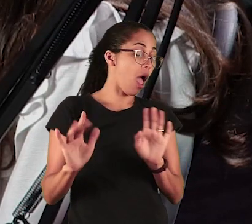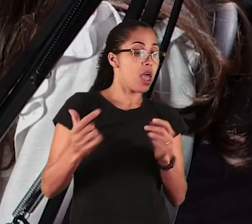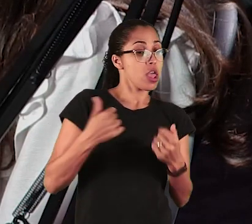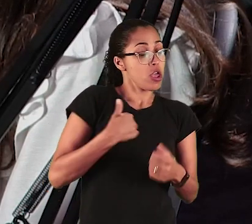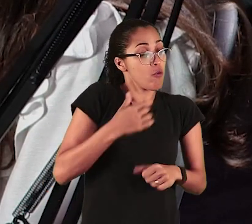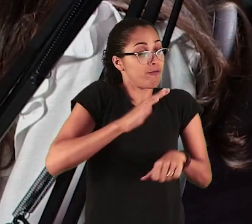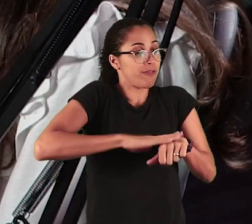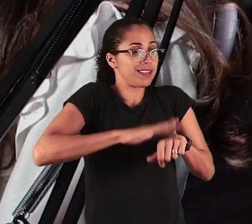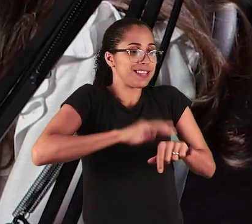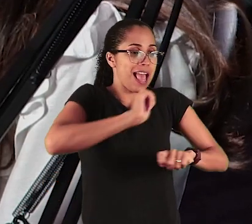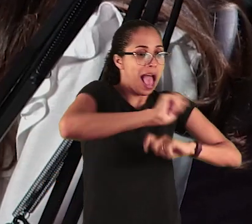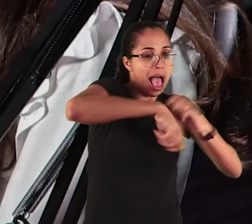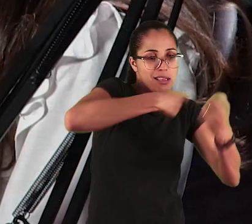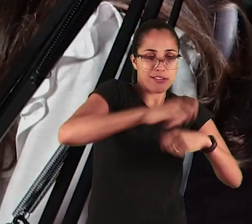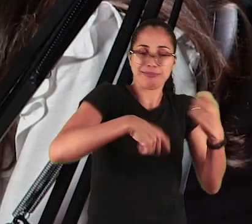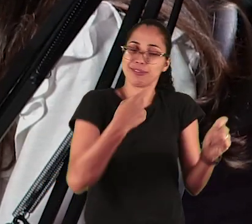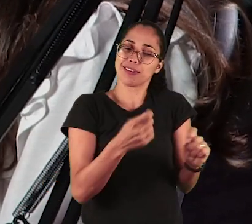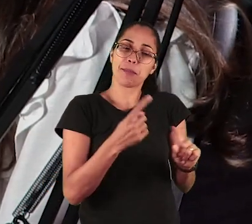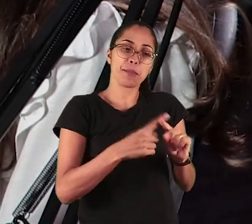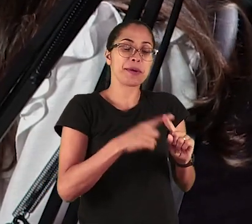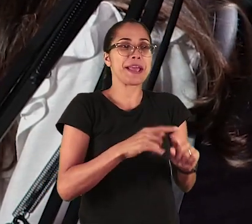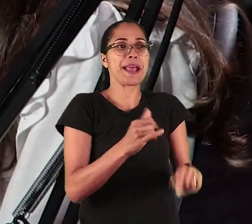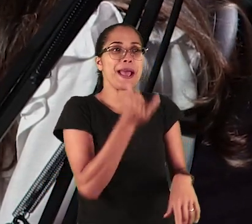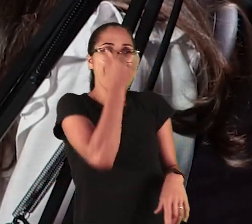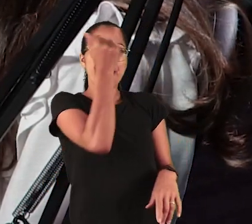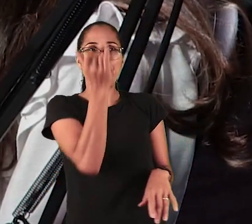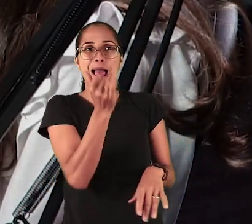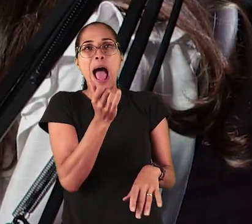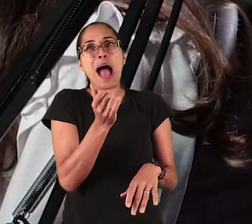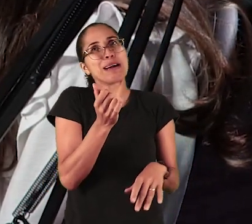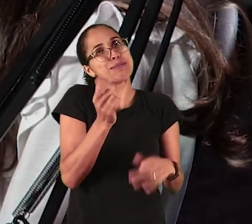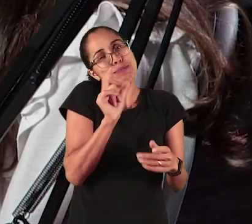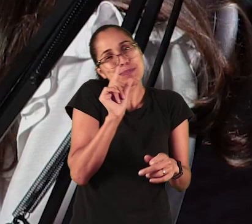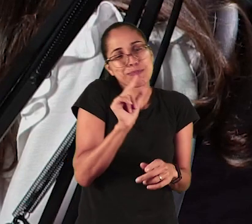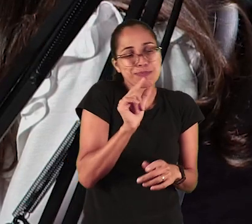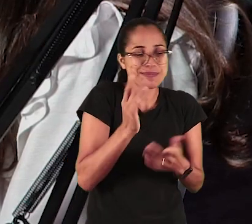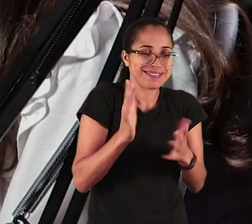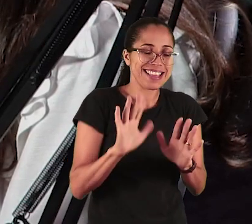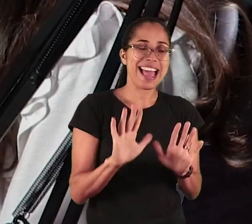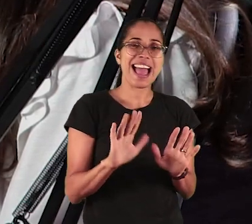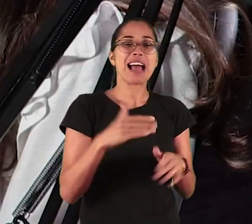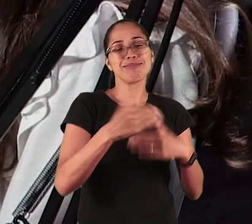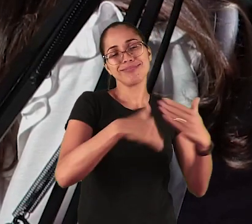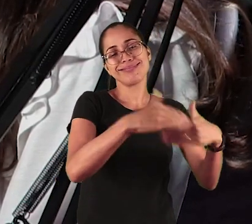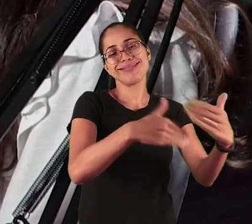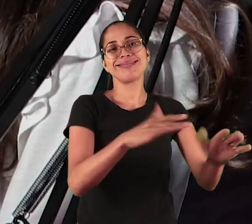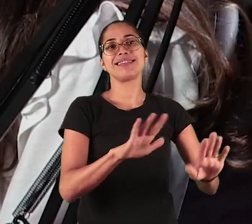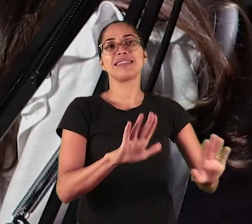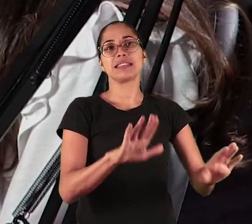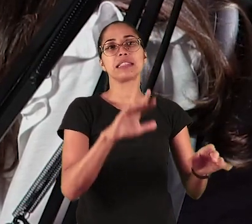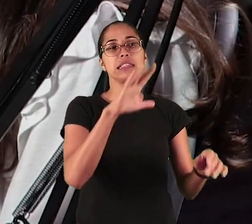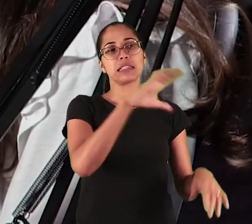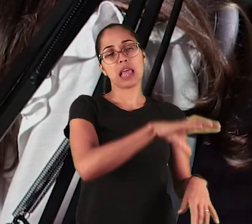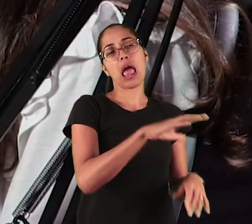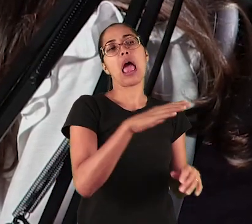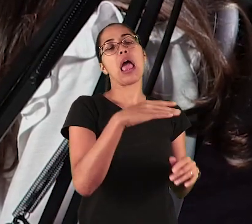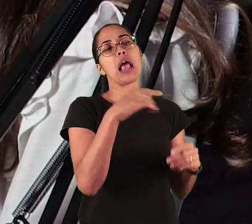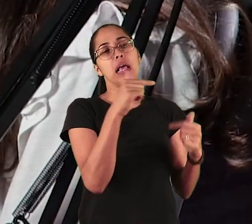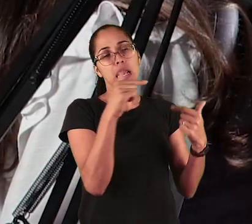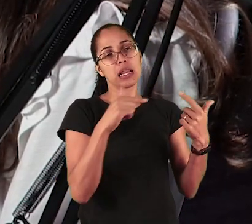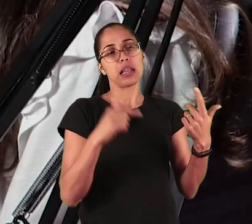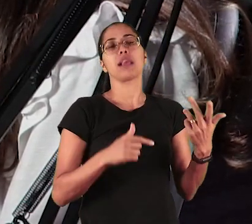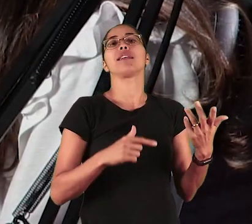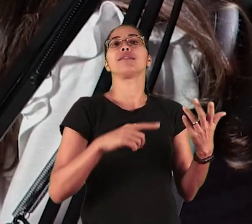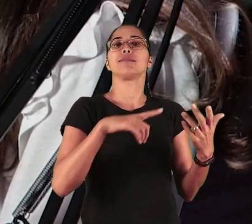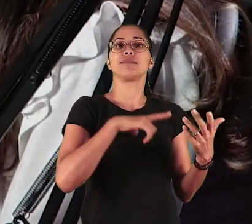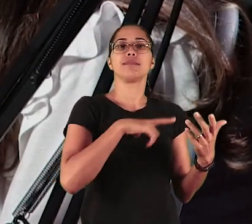vou para administração porque a chance deu errado né é menor ir lá de certa forma você olha o currículo né tudo isso tá lá no seu currículo